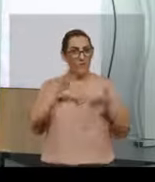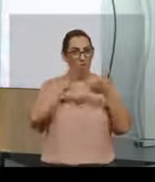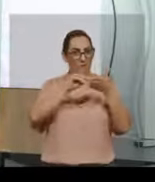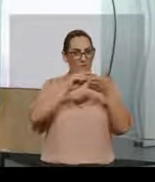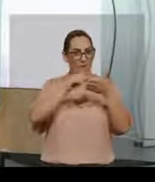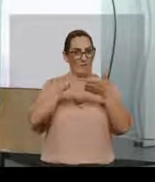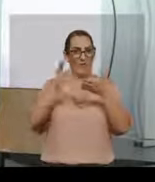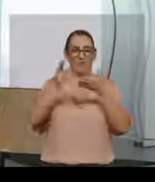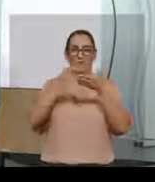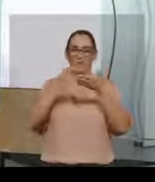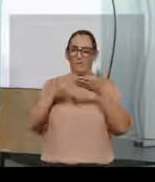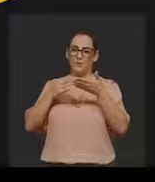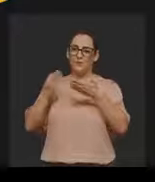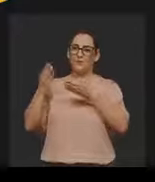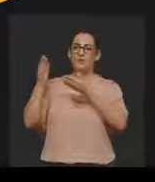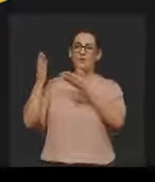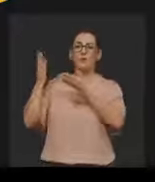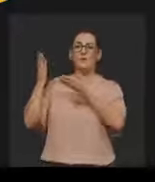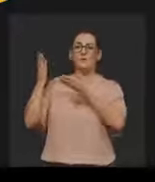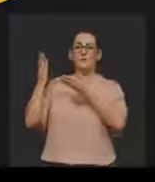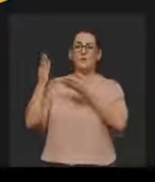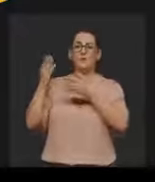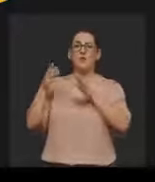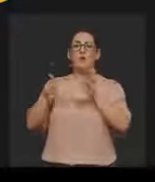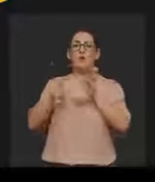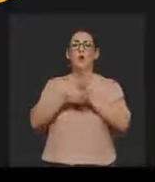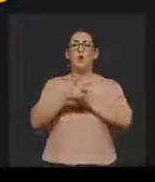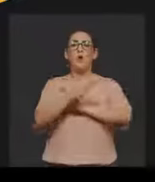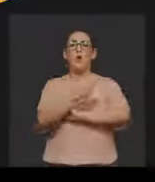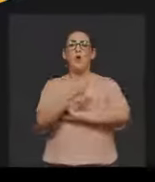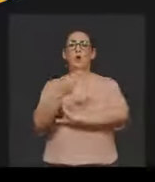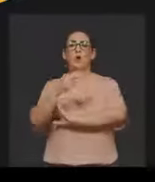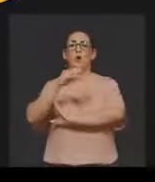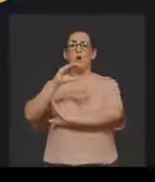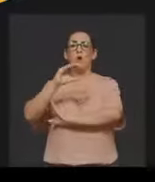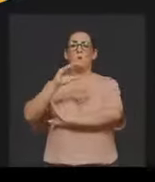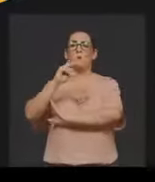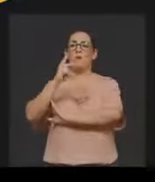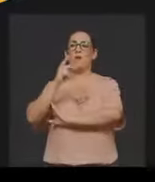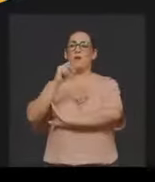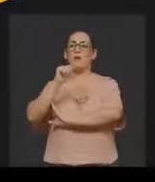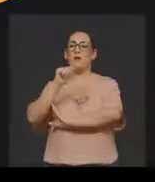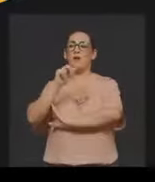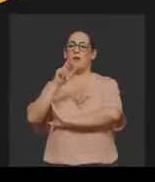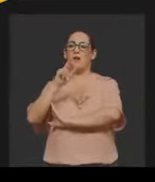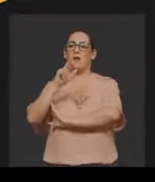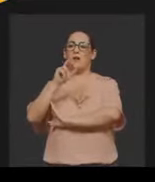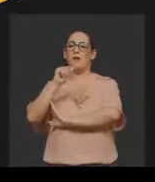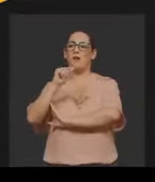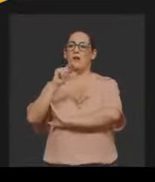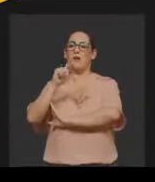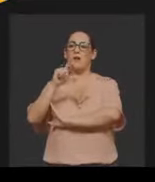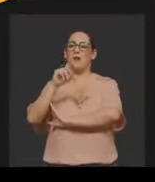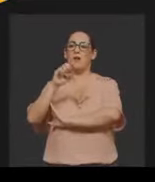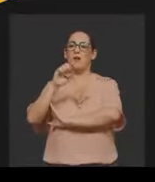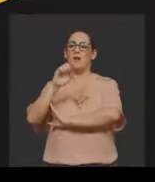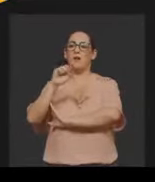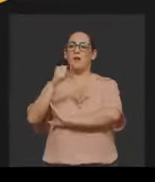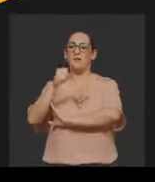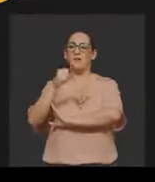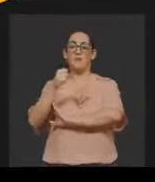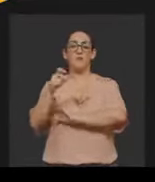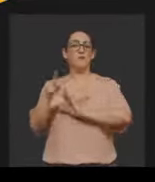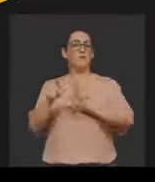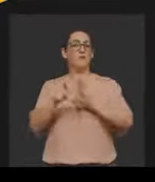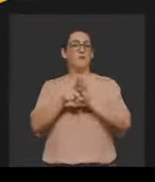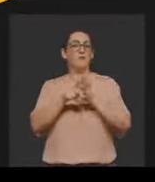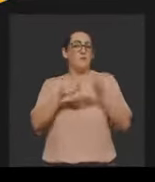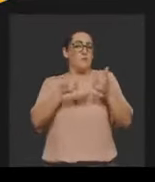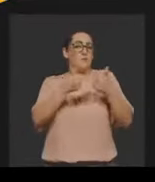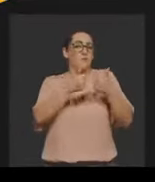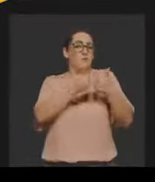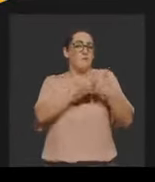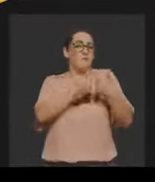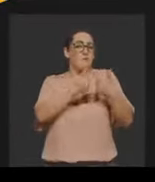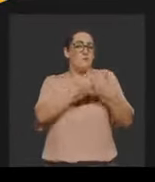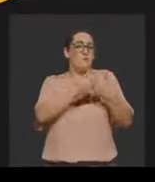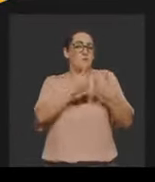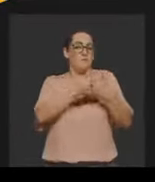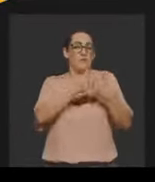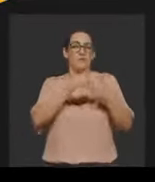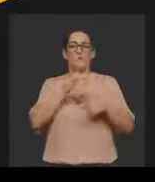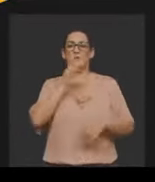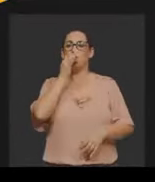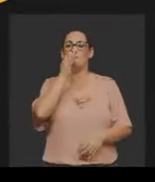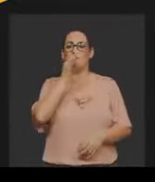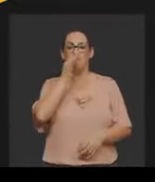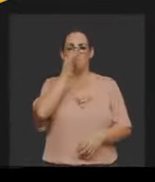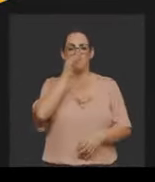chamadas de carales, são os parentes mais próximos das plantas. Então, essas algas,